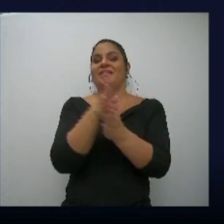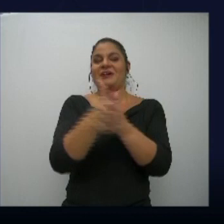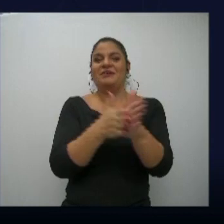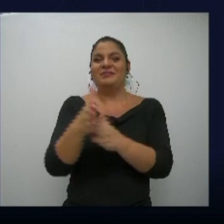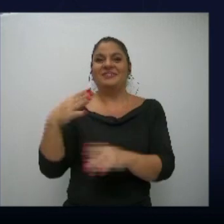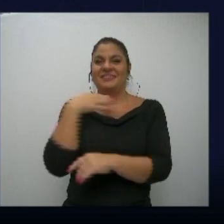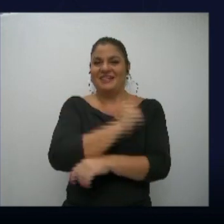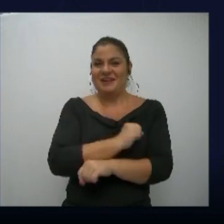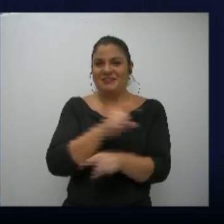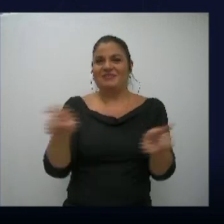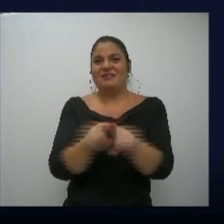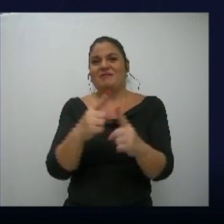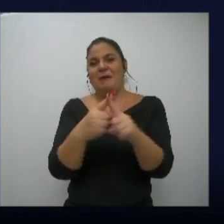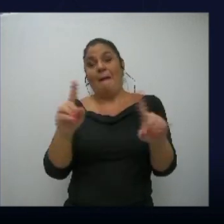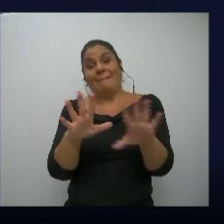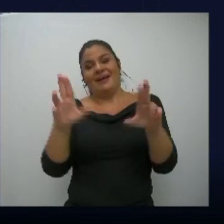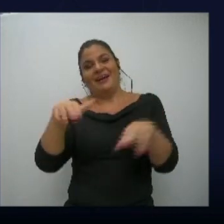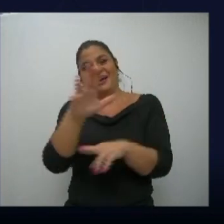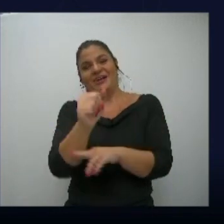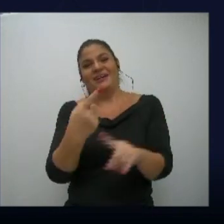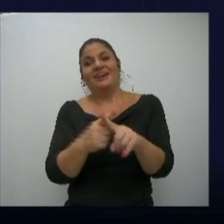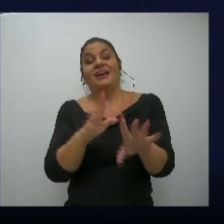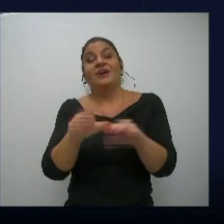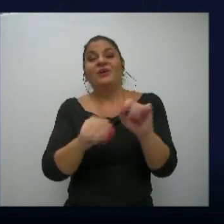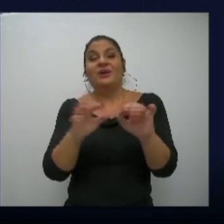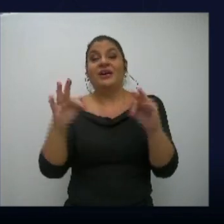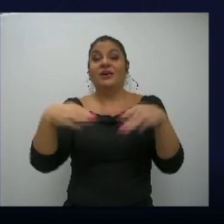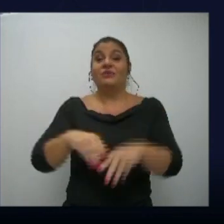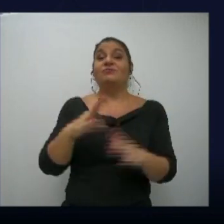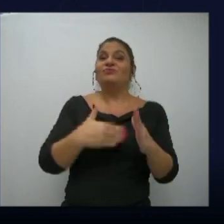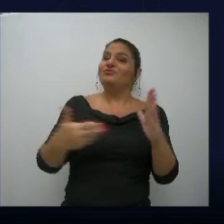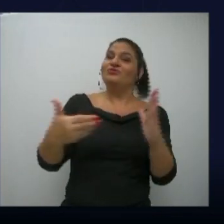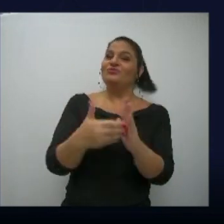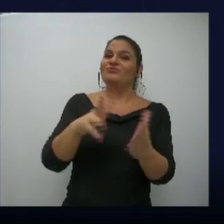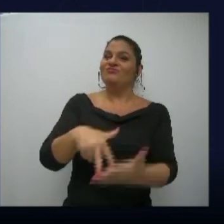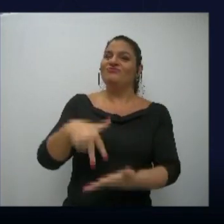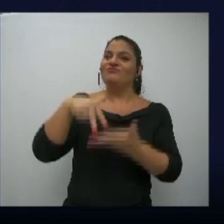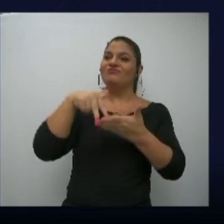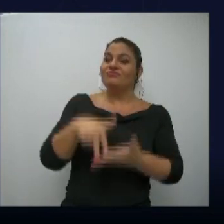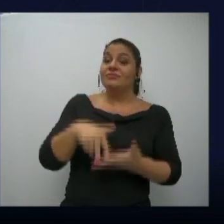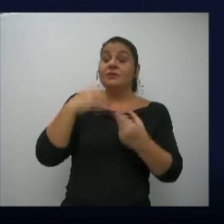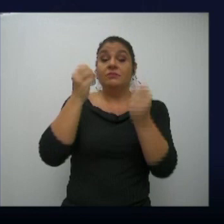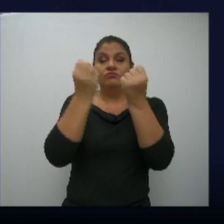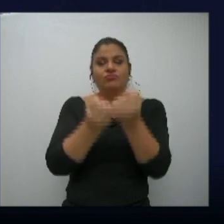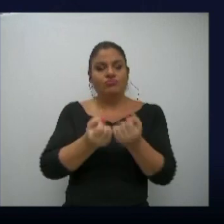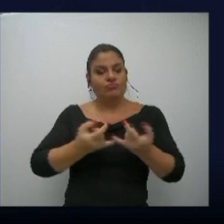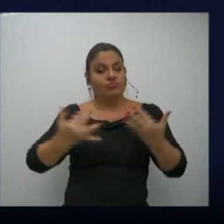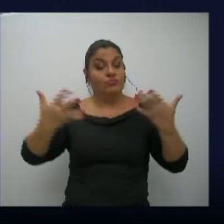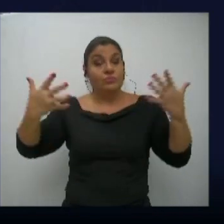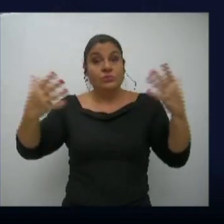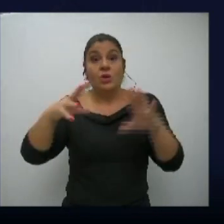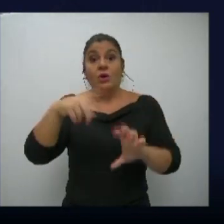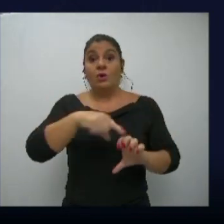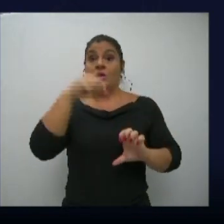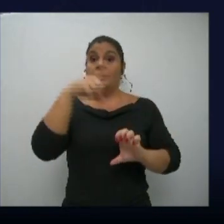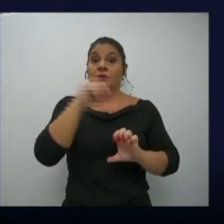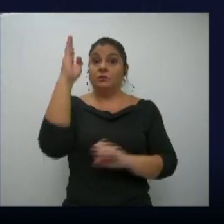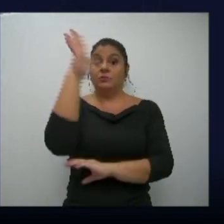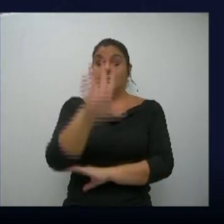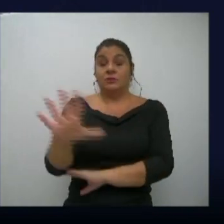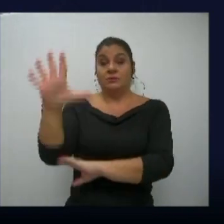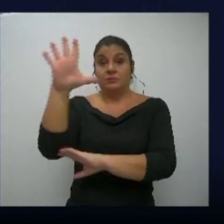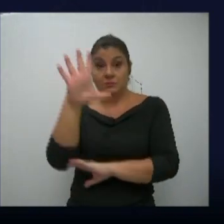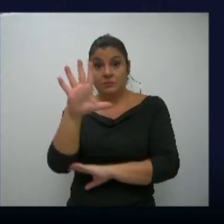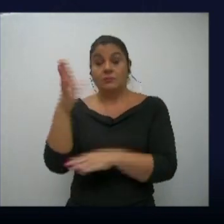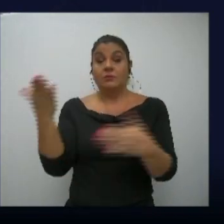fica de pé né voltei bala churrasquinho de pergunta mas no final tudo fica de pé então isso Esse é o empreendedorismo o